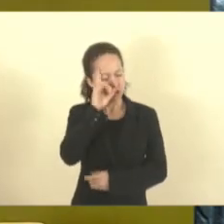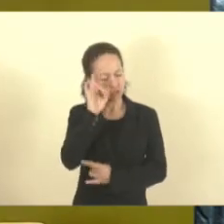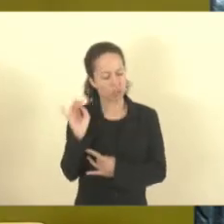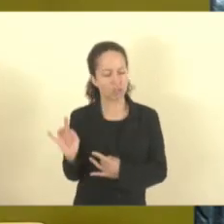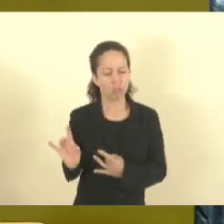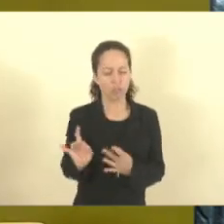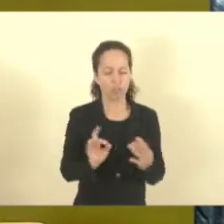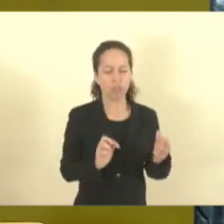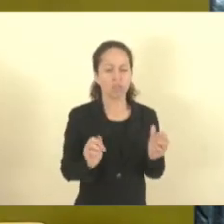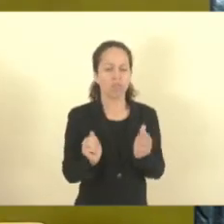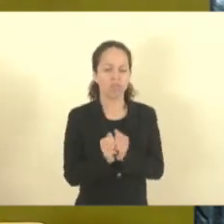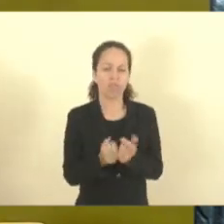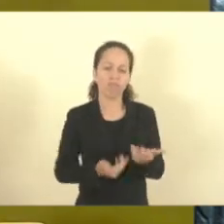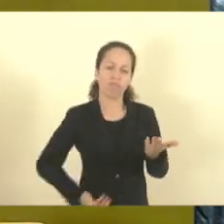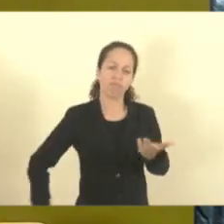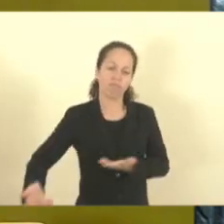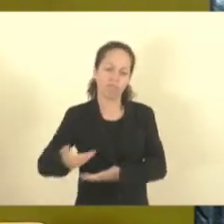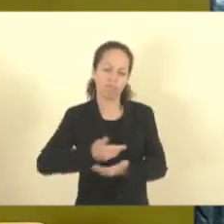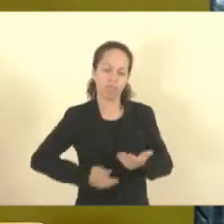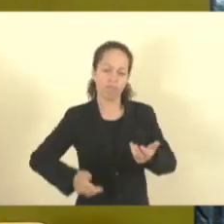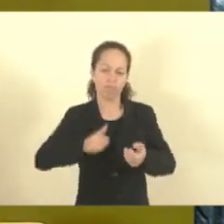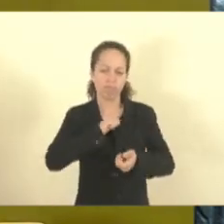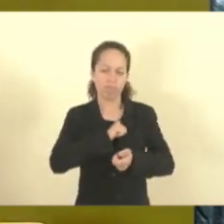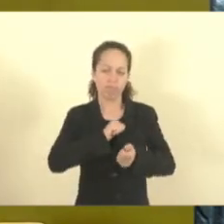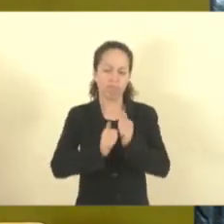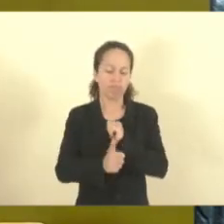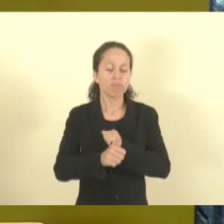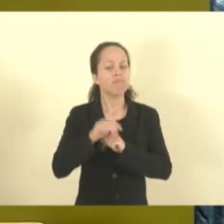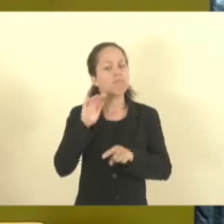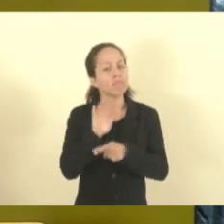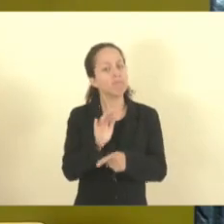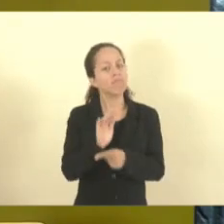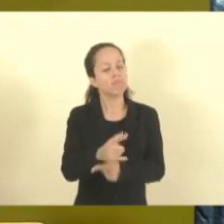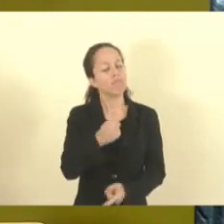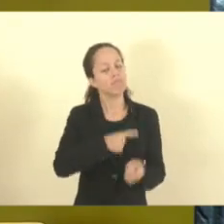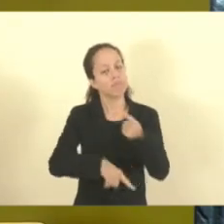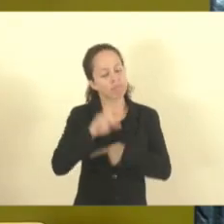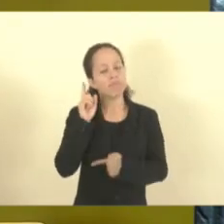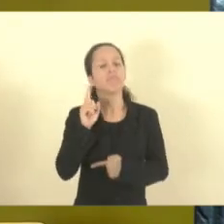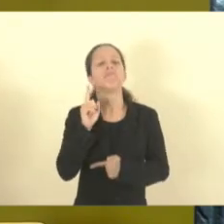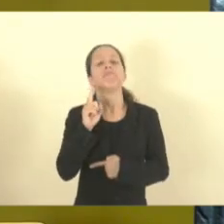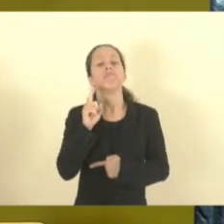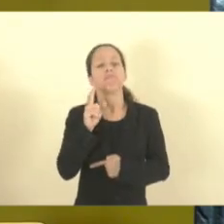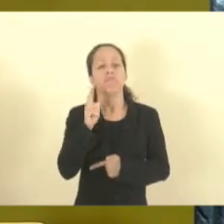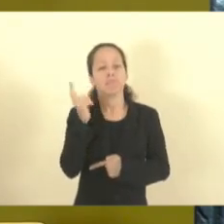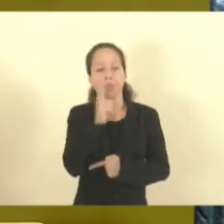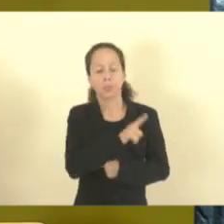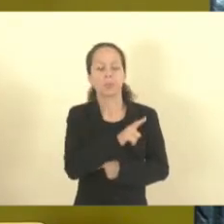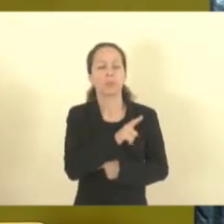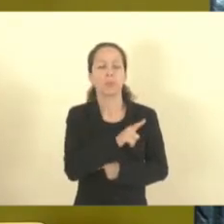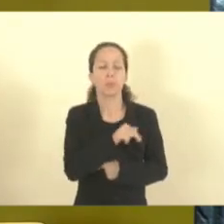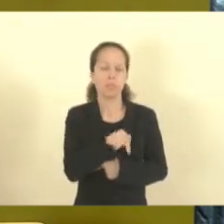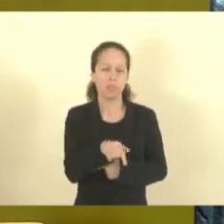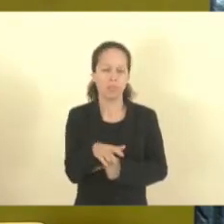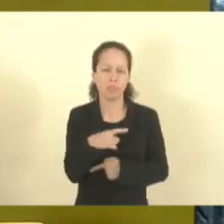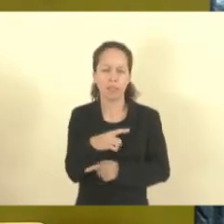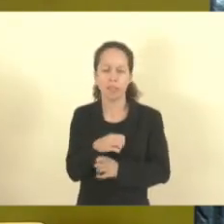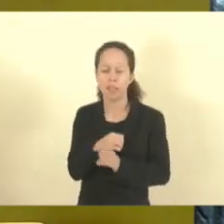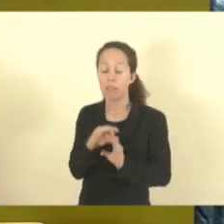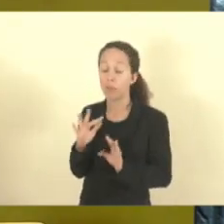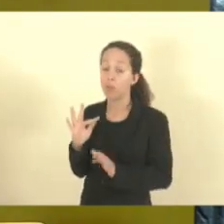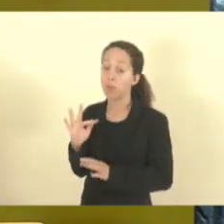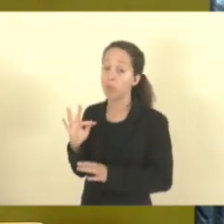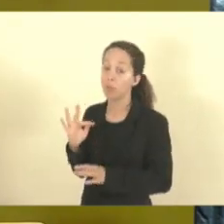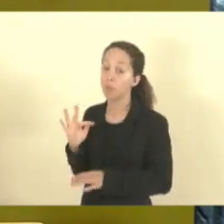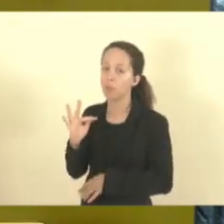de coisas que o esporte é que dá as condições para podemos ter aqui craques que no futuro vão